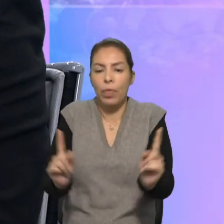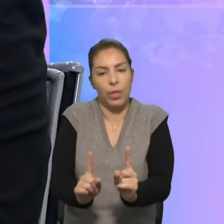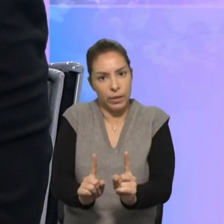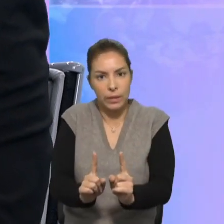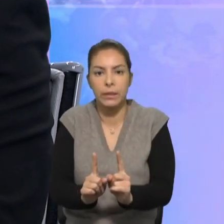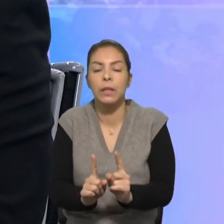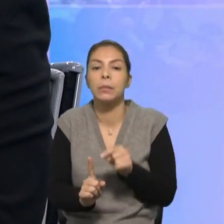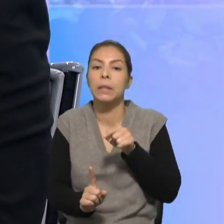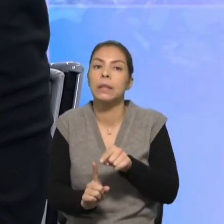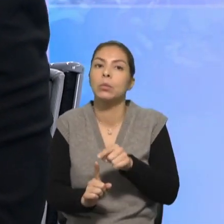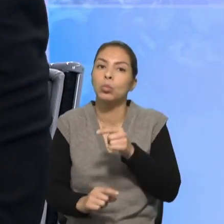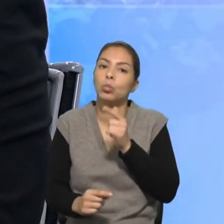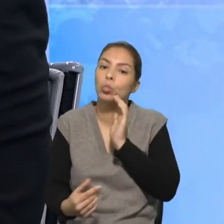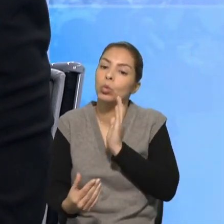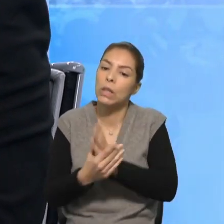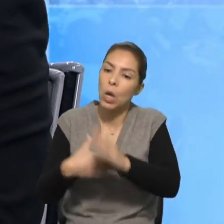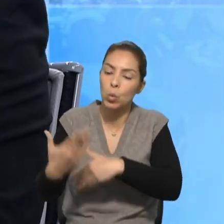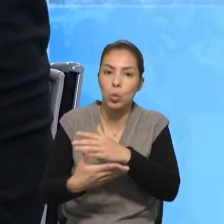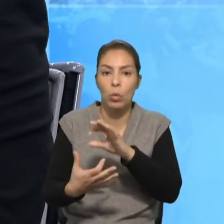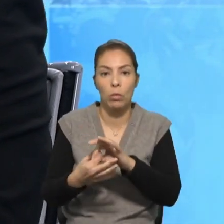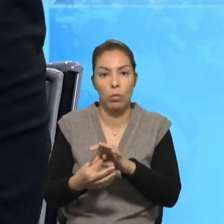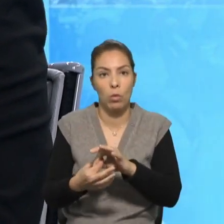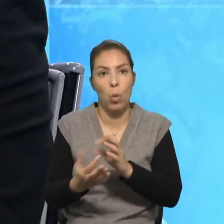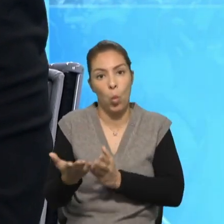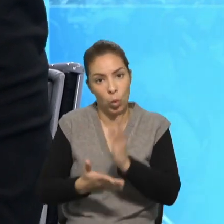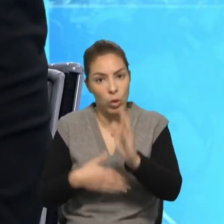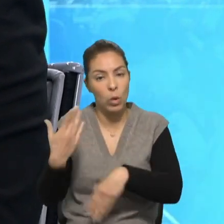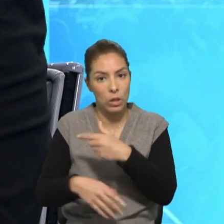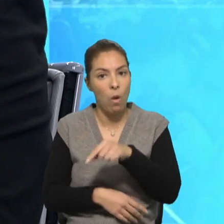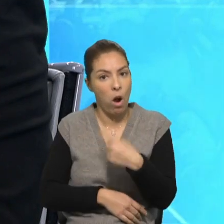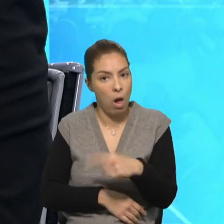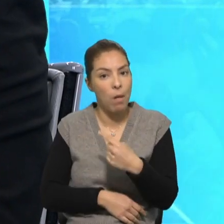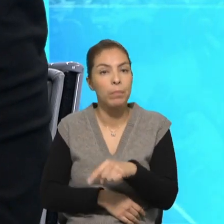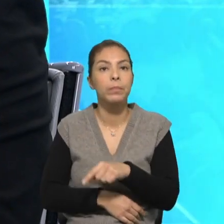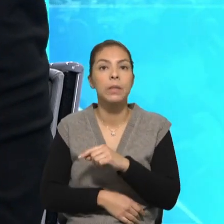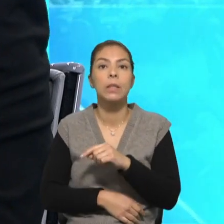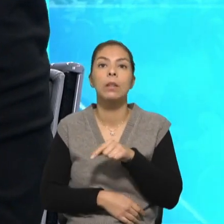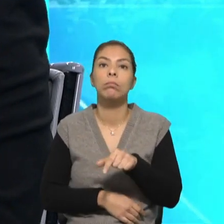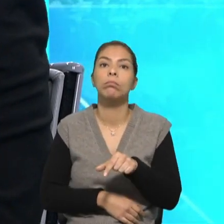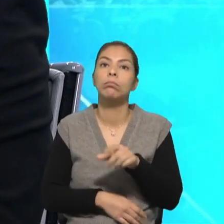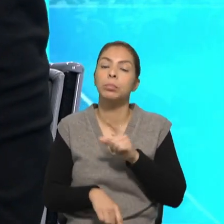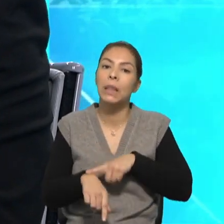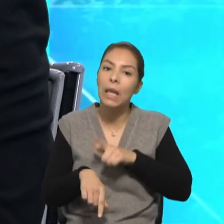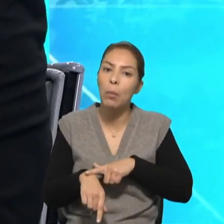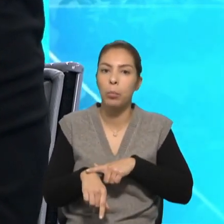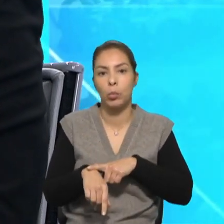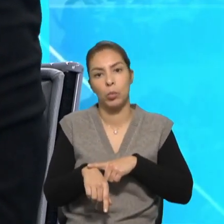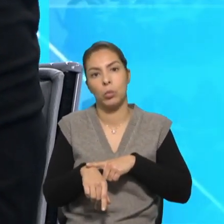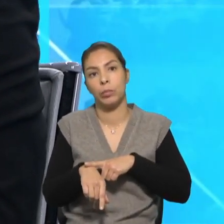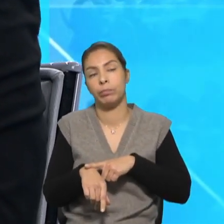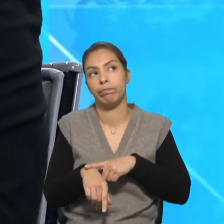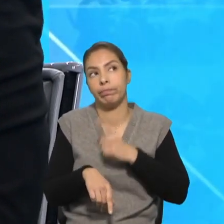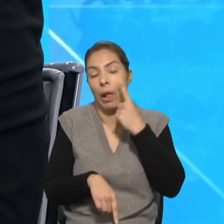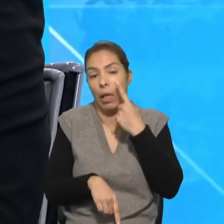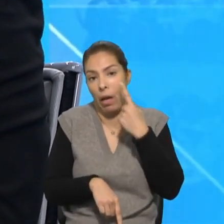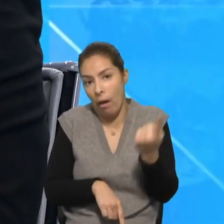esse processo continua. Portanto, é um processo a fazer que a recepção do sínodo ainda leva tempo. O processo não é lento, é